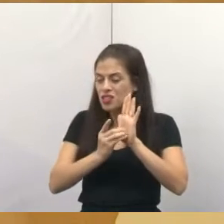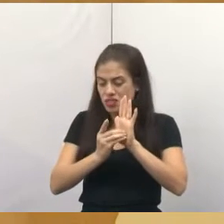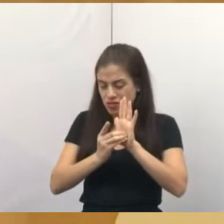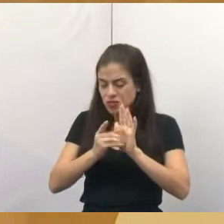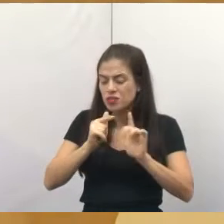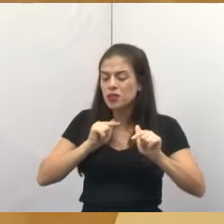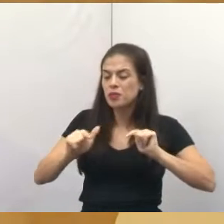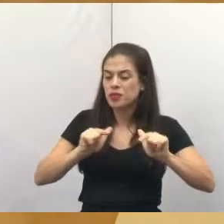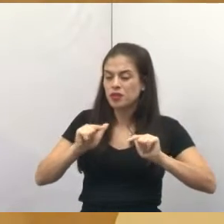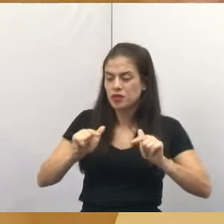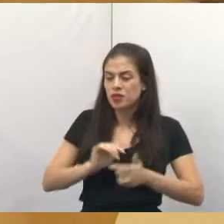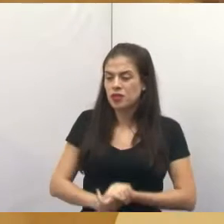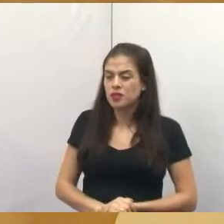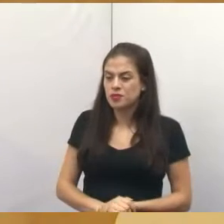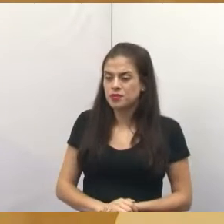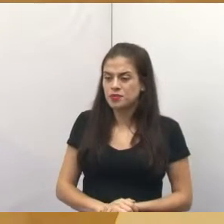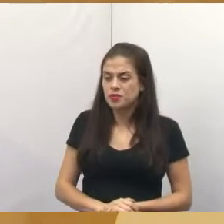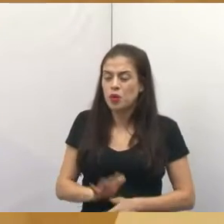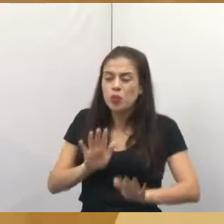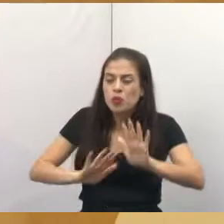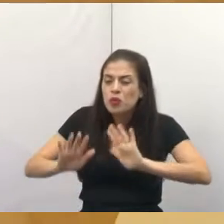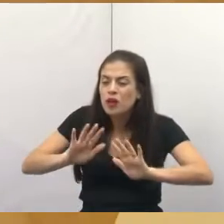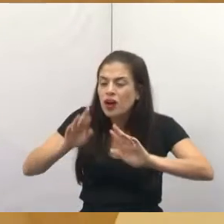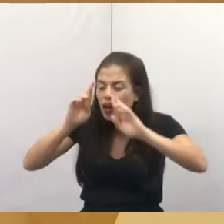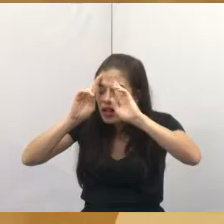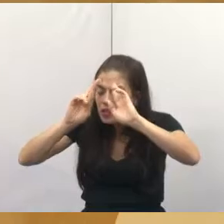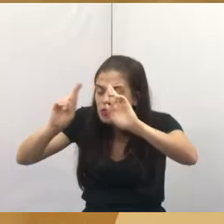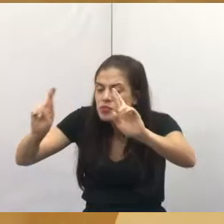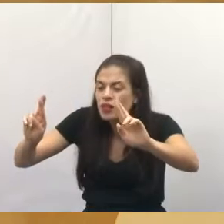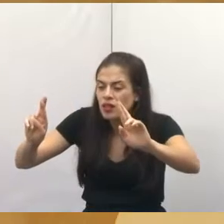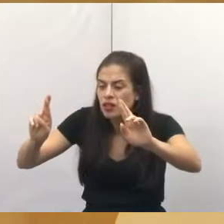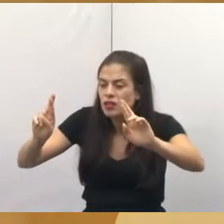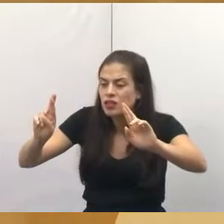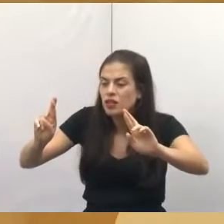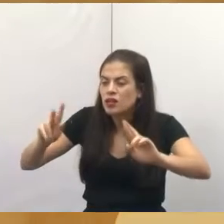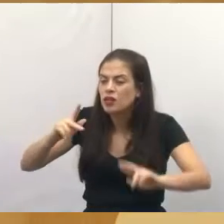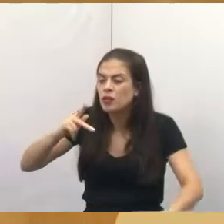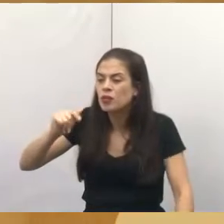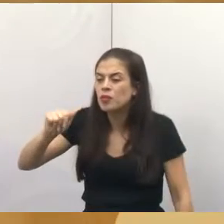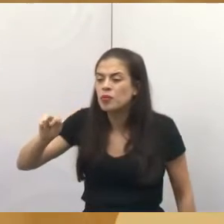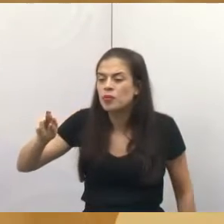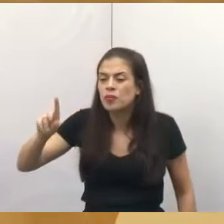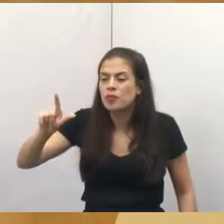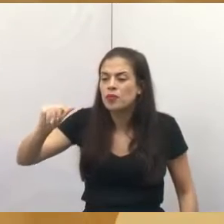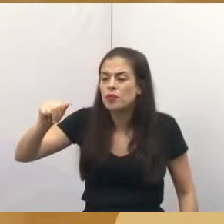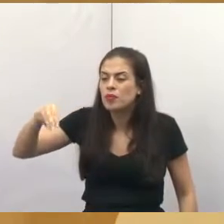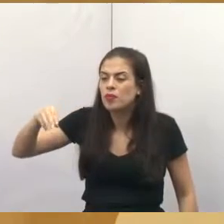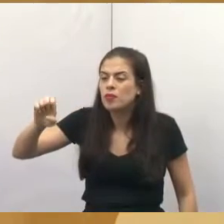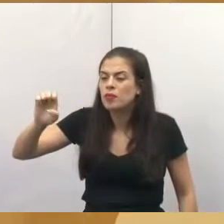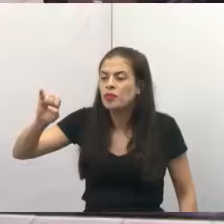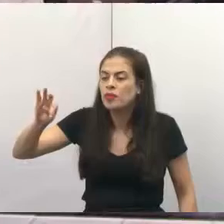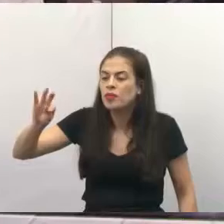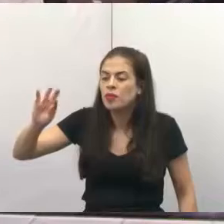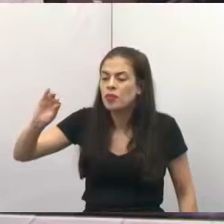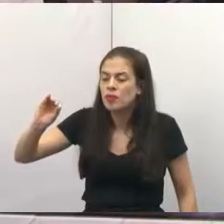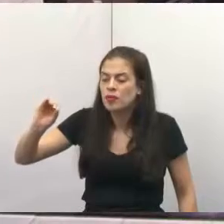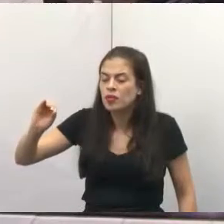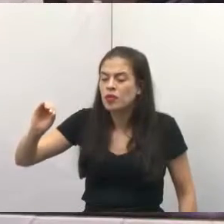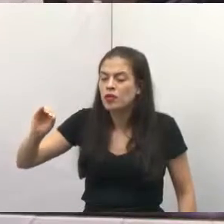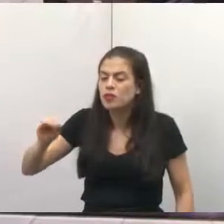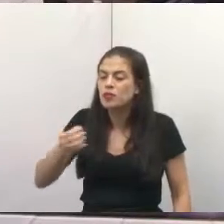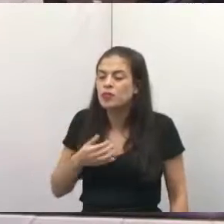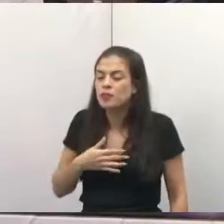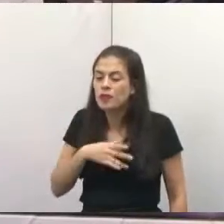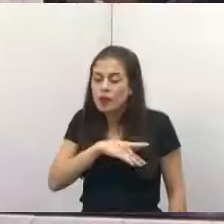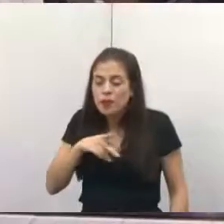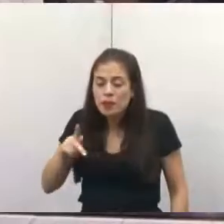apresenta. Muito cuidado e respeitar o parlamento, porque o parlamento tem o seu direito. Pois não, vereador? Pastor, eu quero agradecer muito as